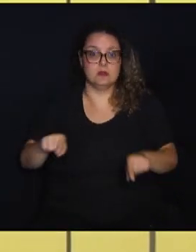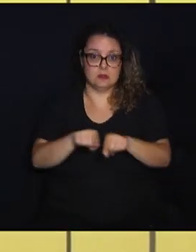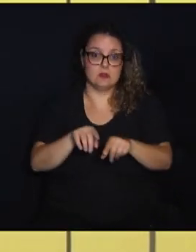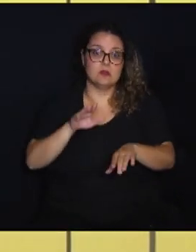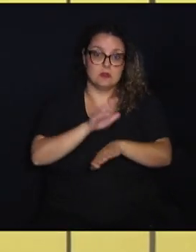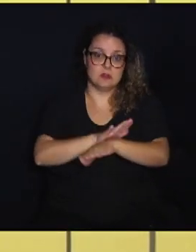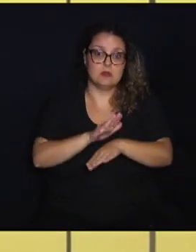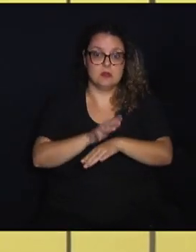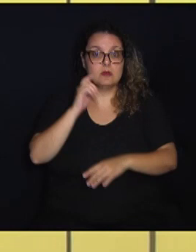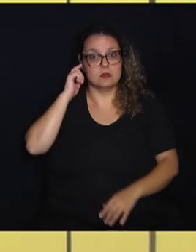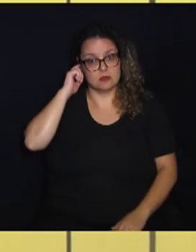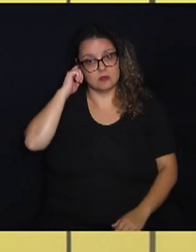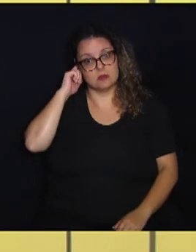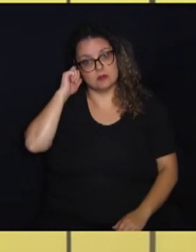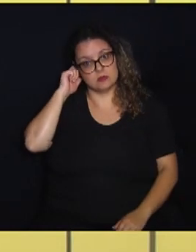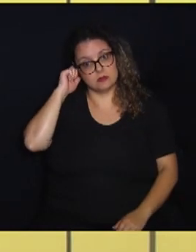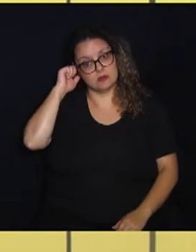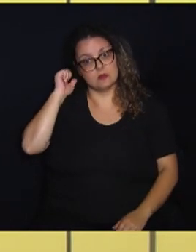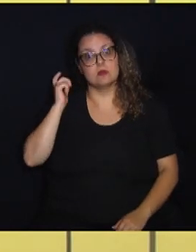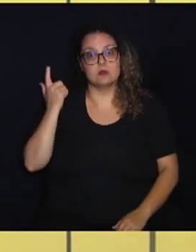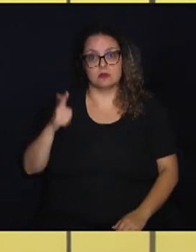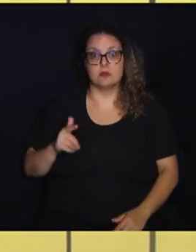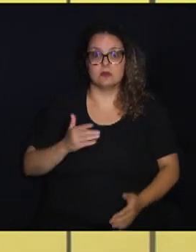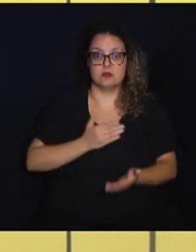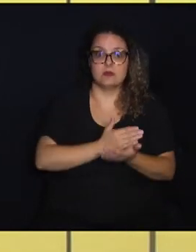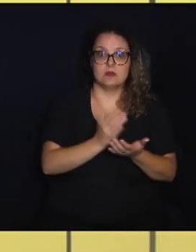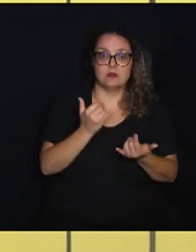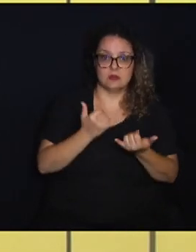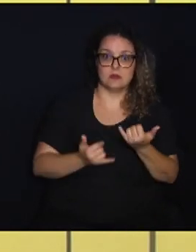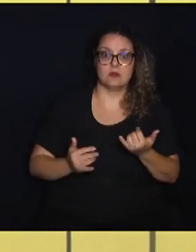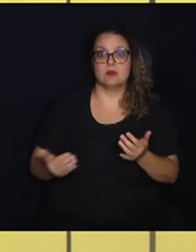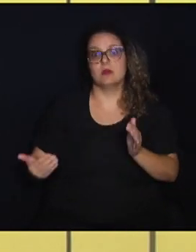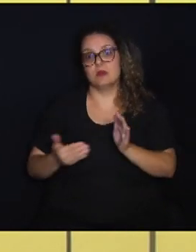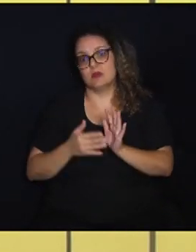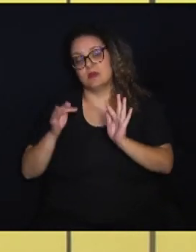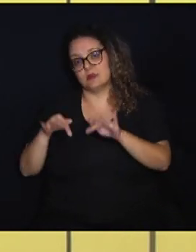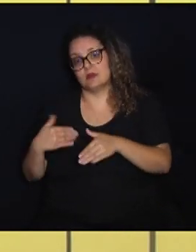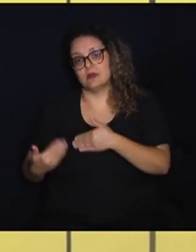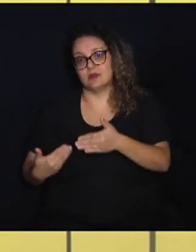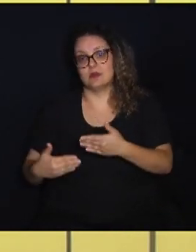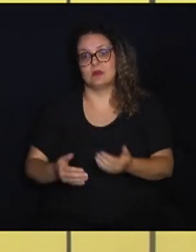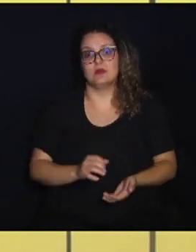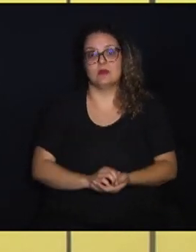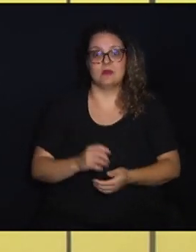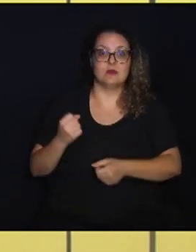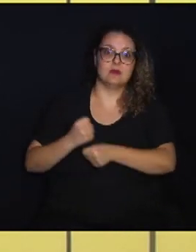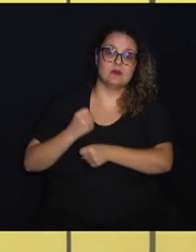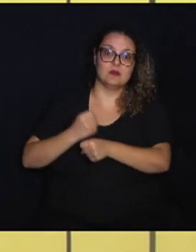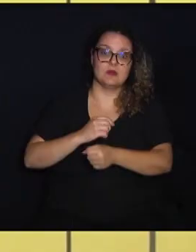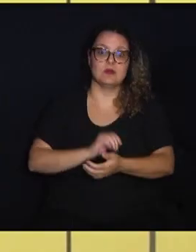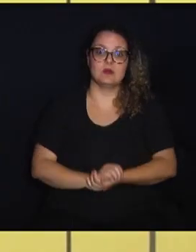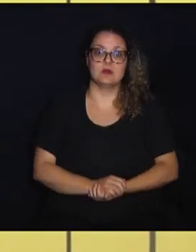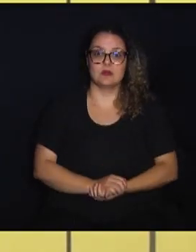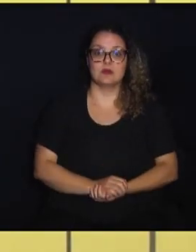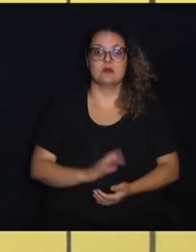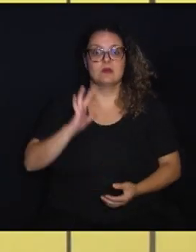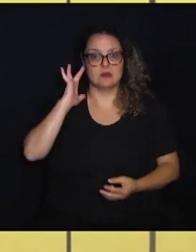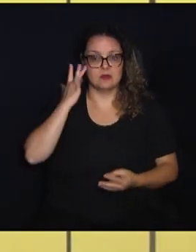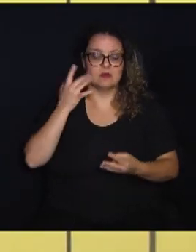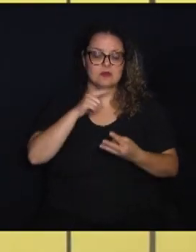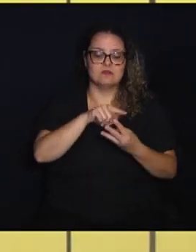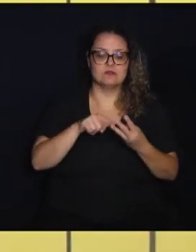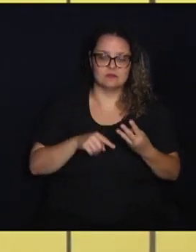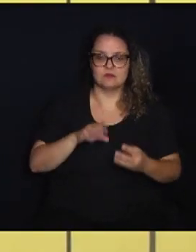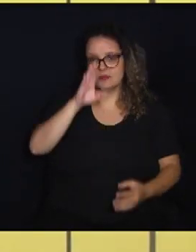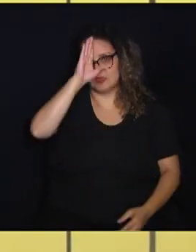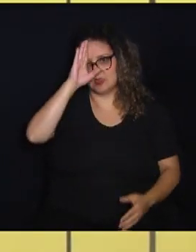você a continuar no começo, no meio e aí seguir até um fim de um processo de décadas aí. Então acho que essas 3 seriam as principais